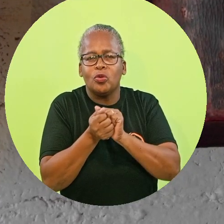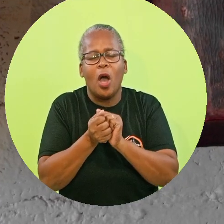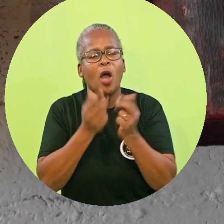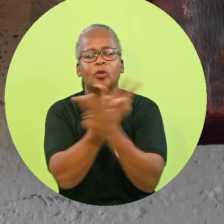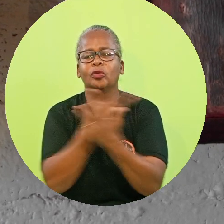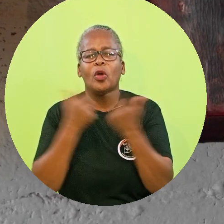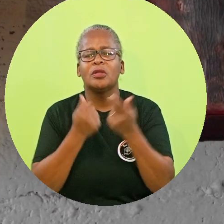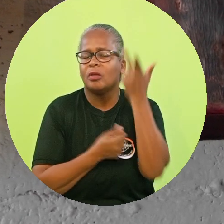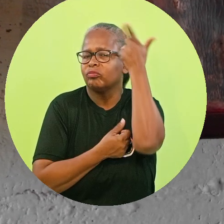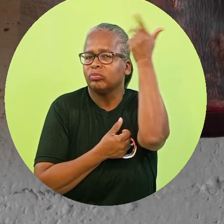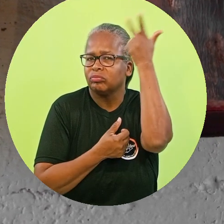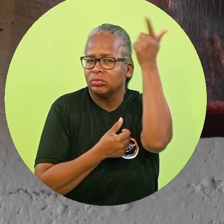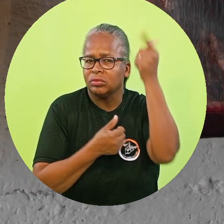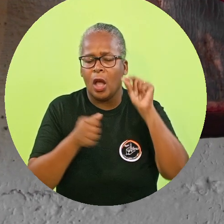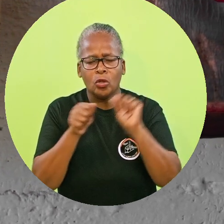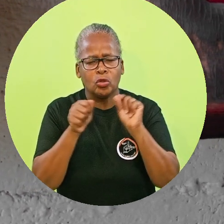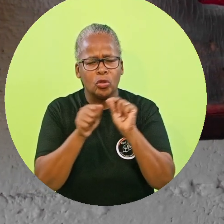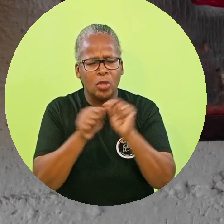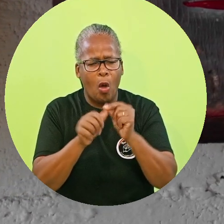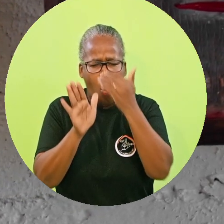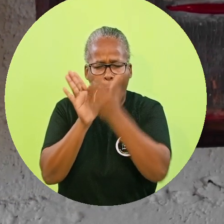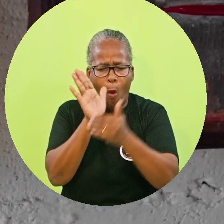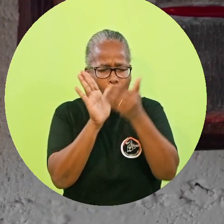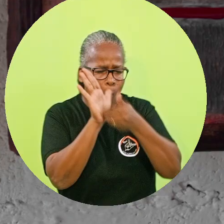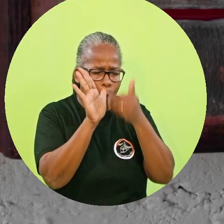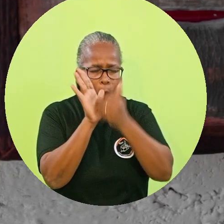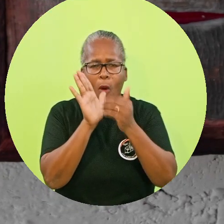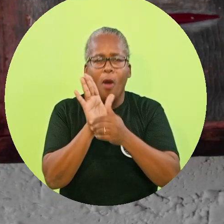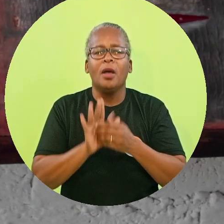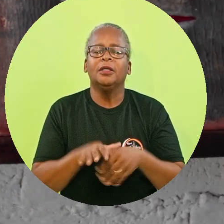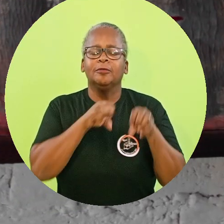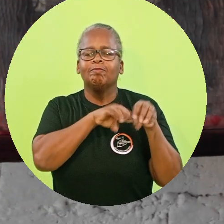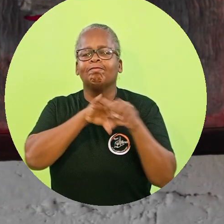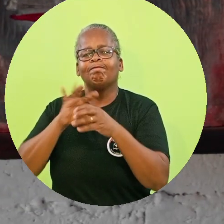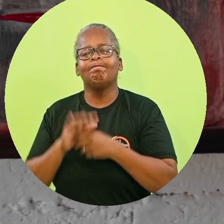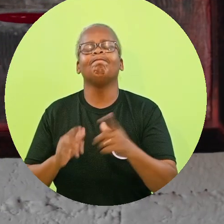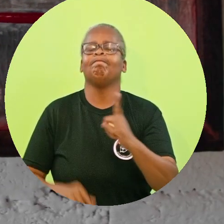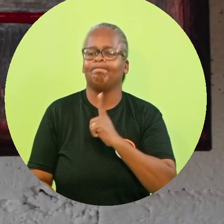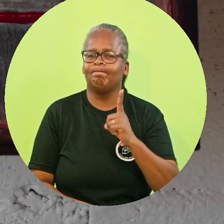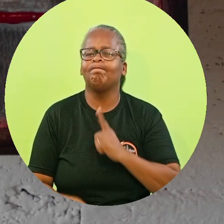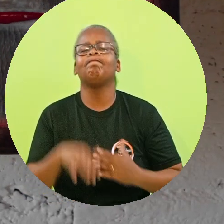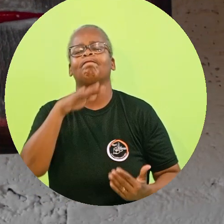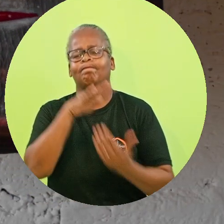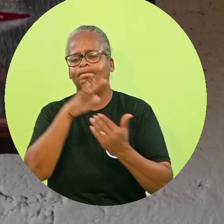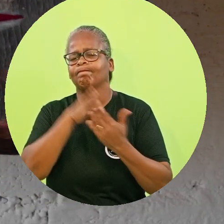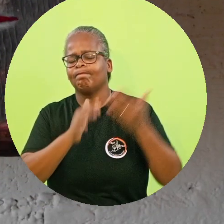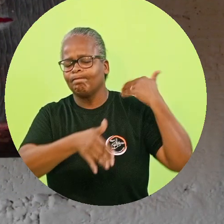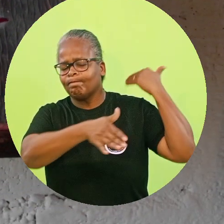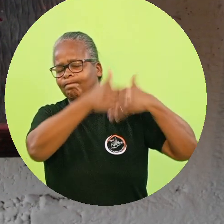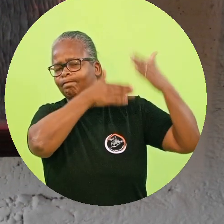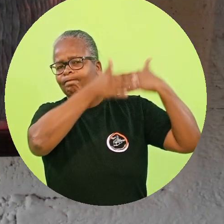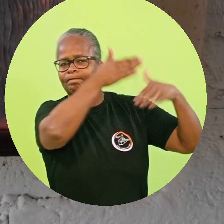naturais. Texturas densas e rachaduras escrevem a passagem do tempo. As terras coletadas no